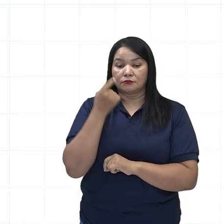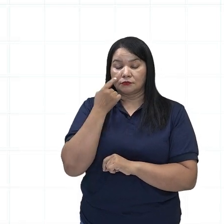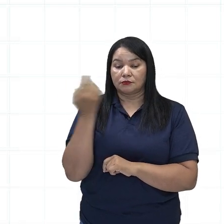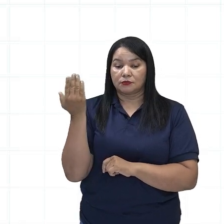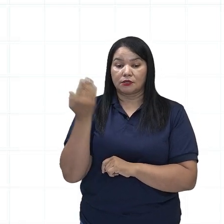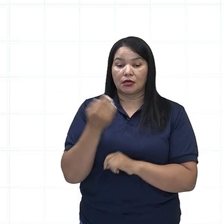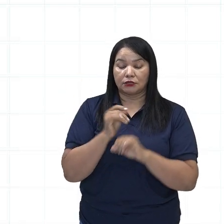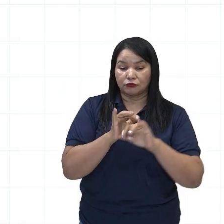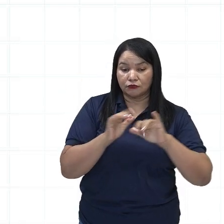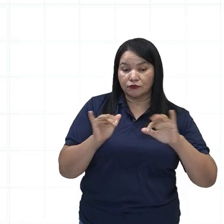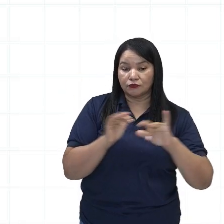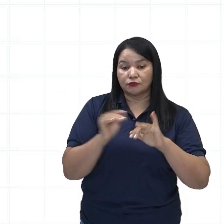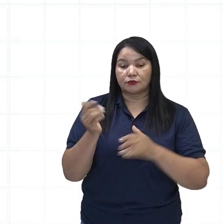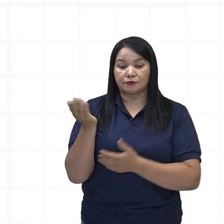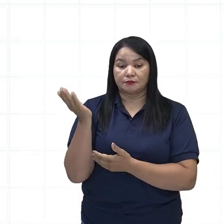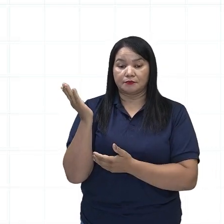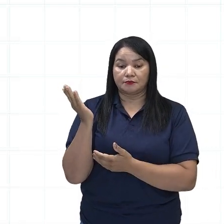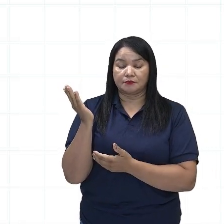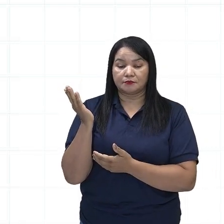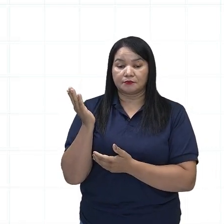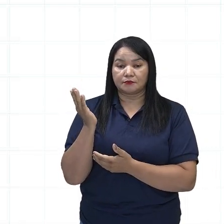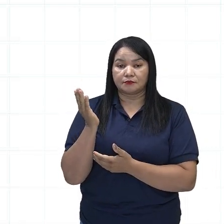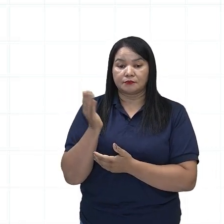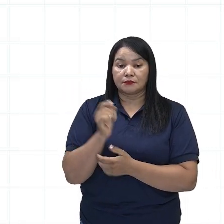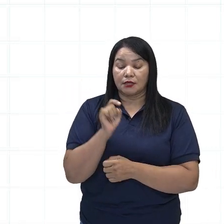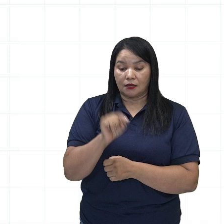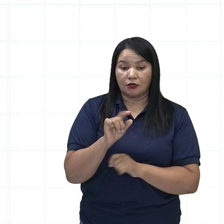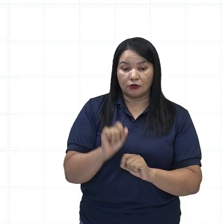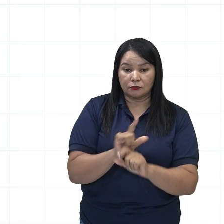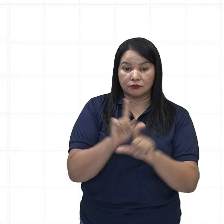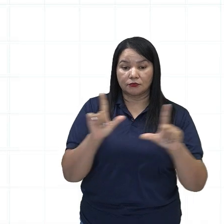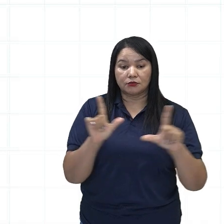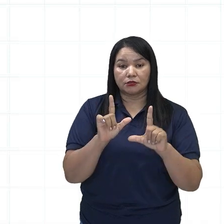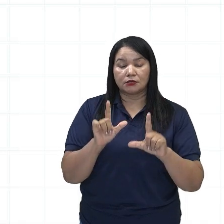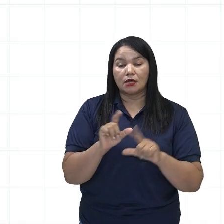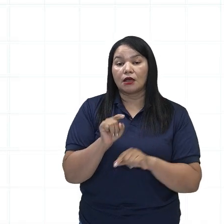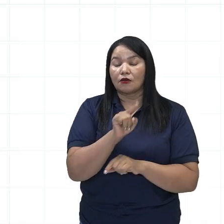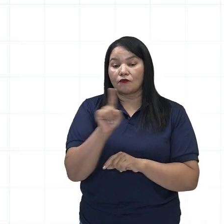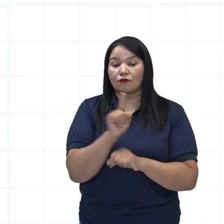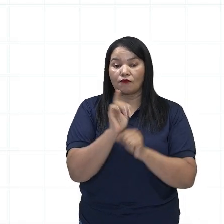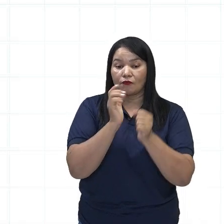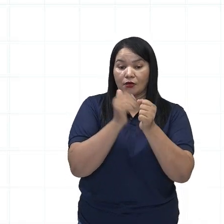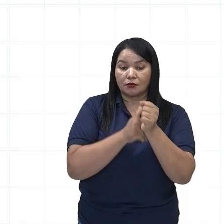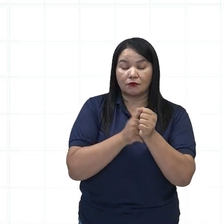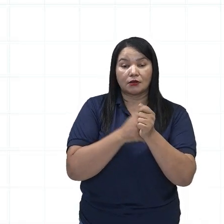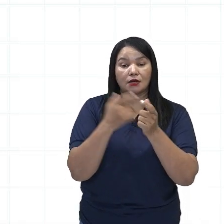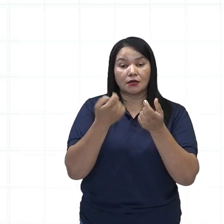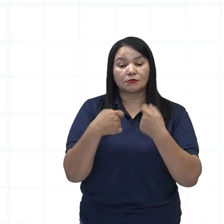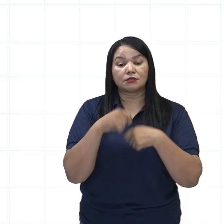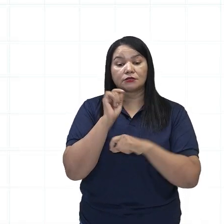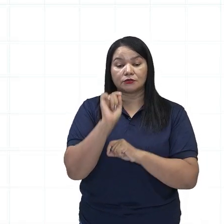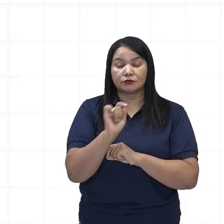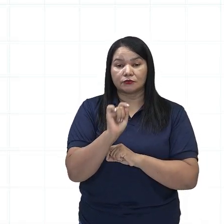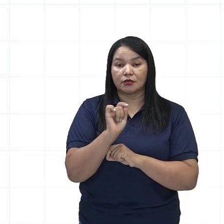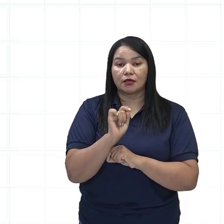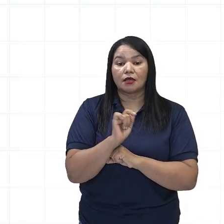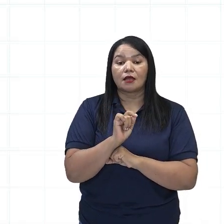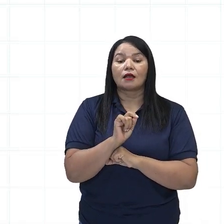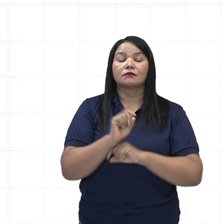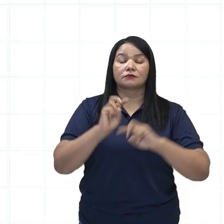@educacão.am.gov.br. Para o professor ter acesso a esse login de turma, ele precisa acessar no